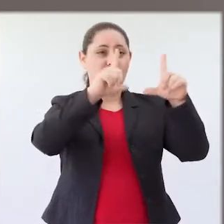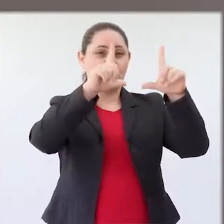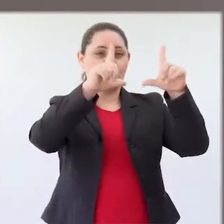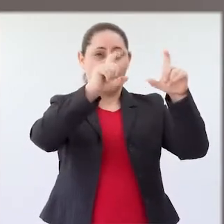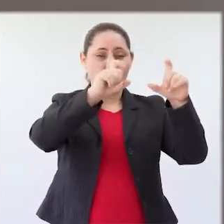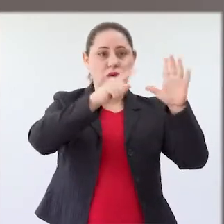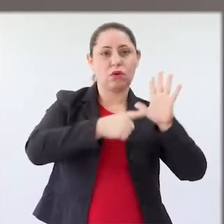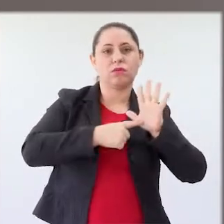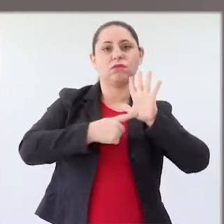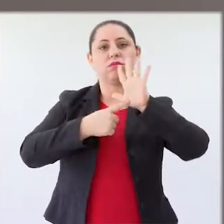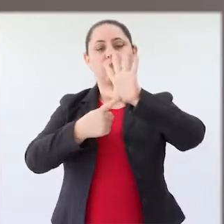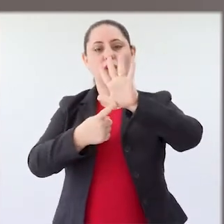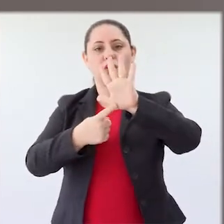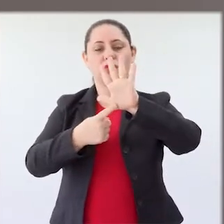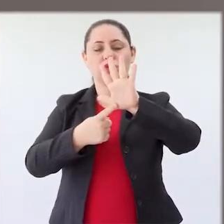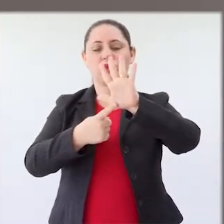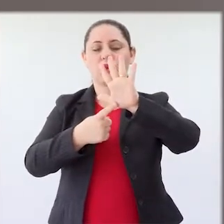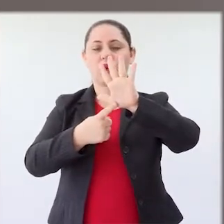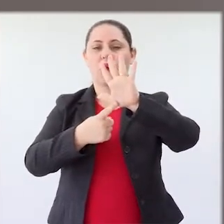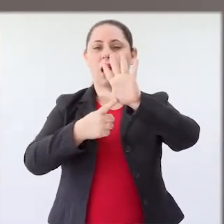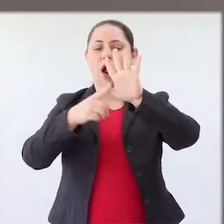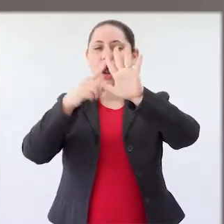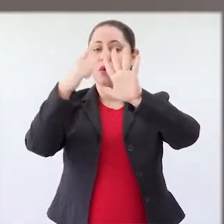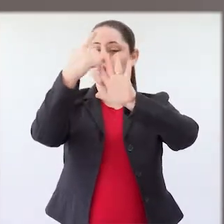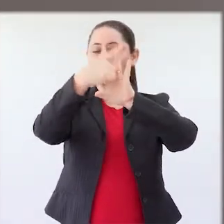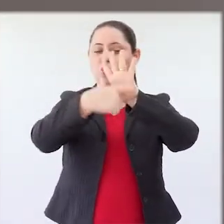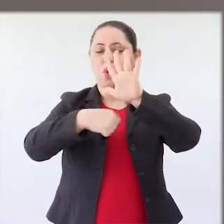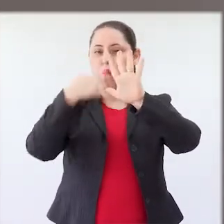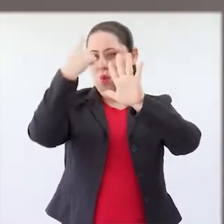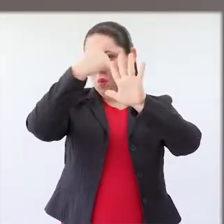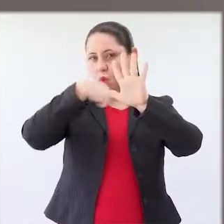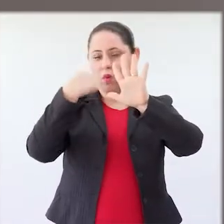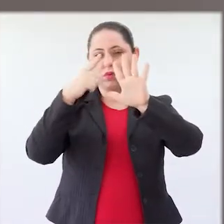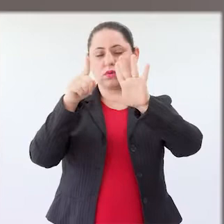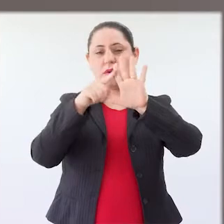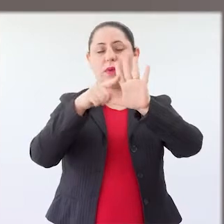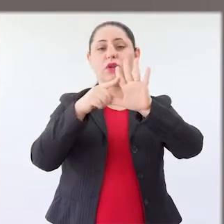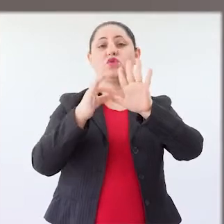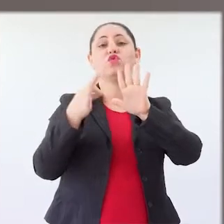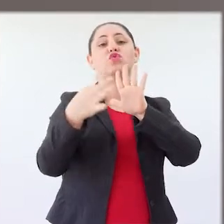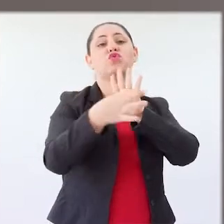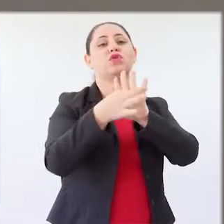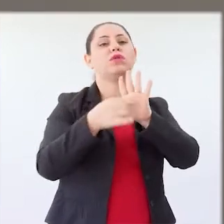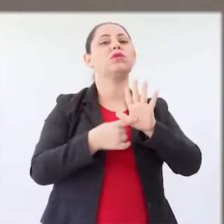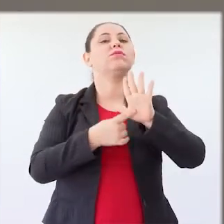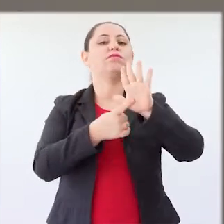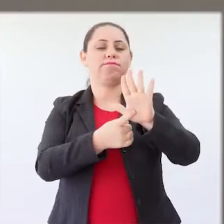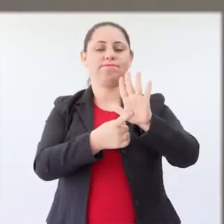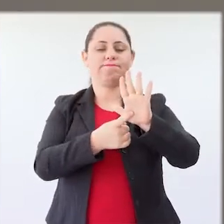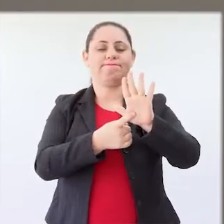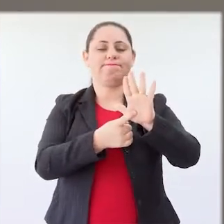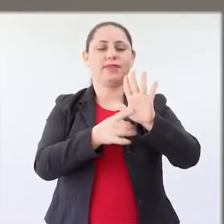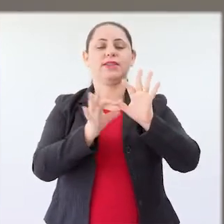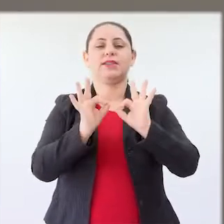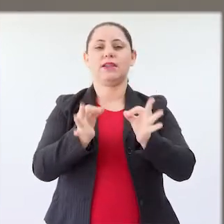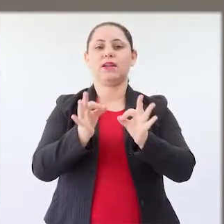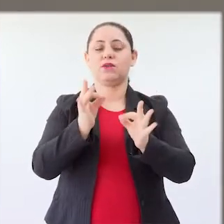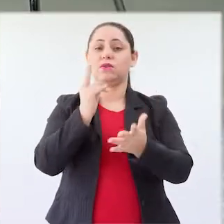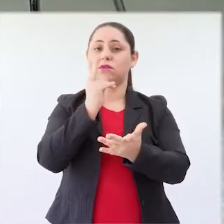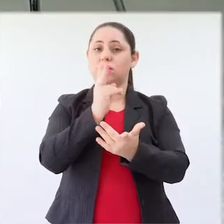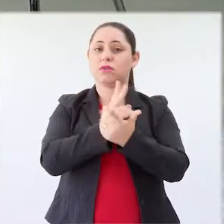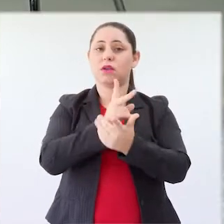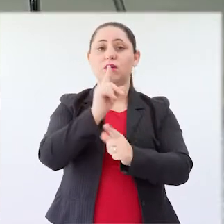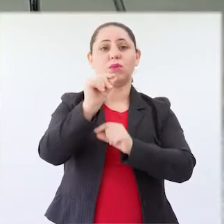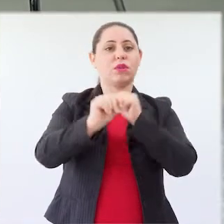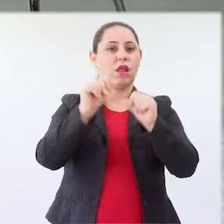foto, mostro para ela a imagem da face dela e dou algumas sugestões, certo? Sempre